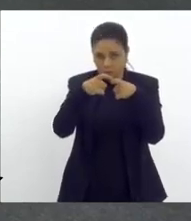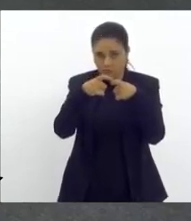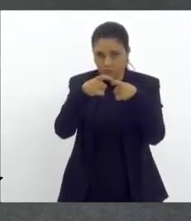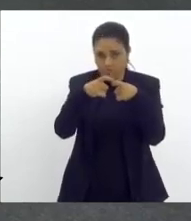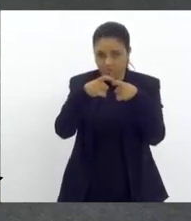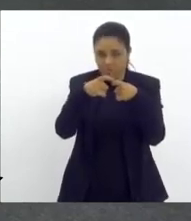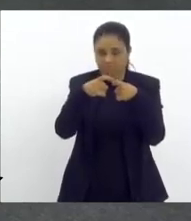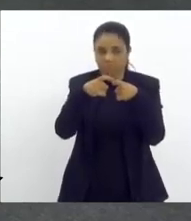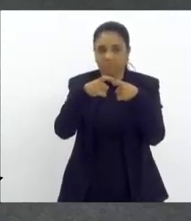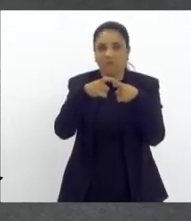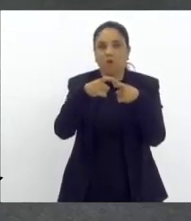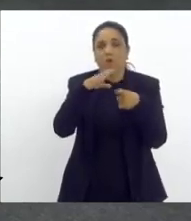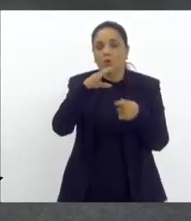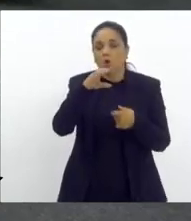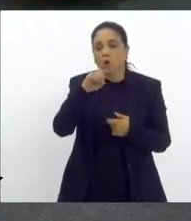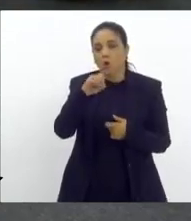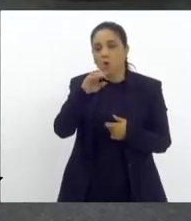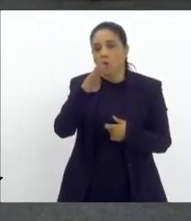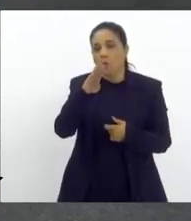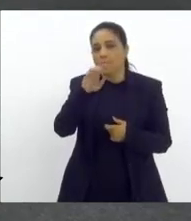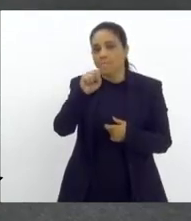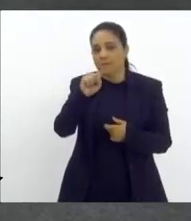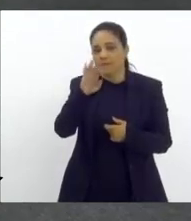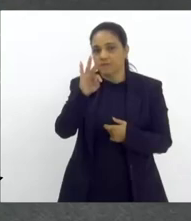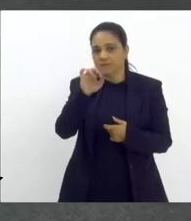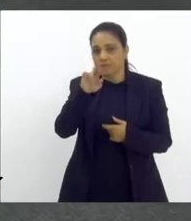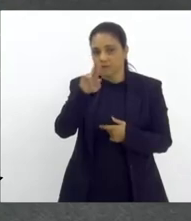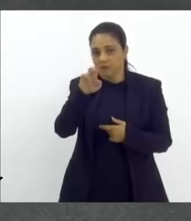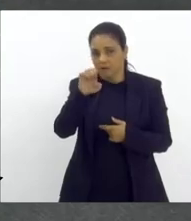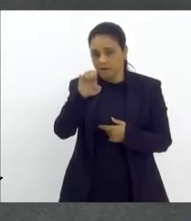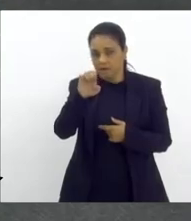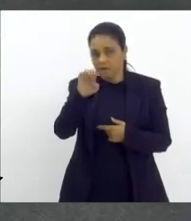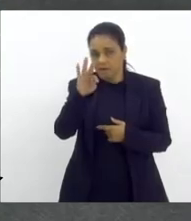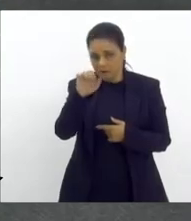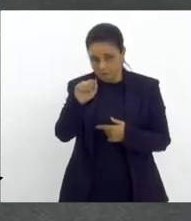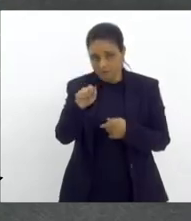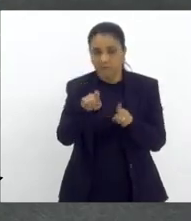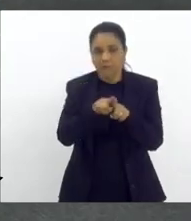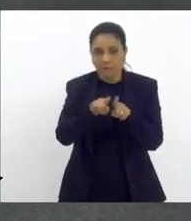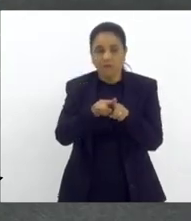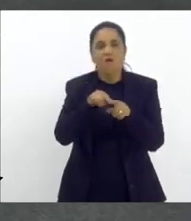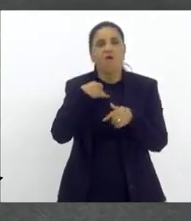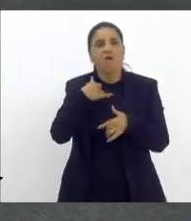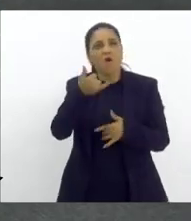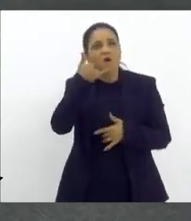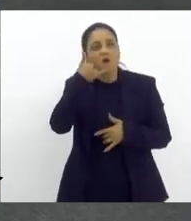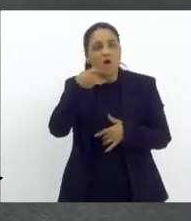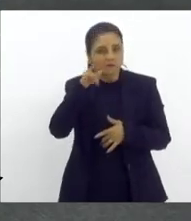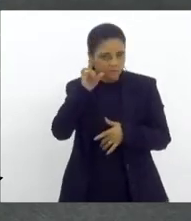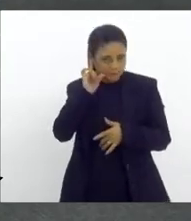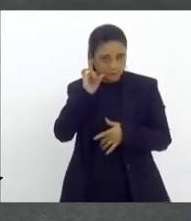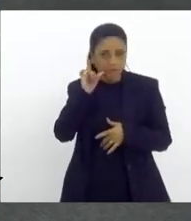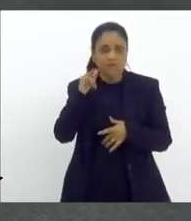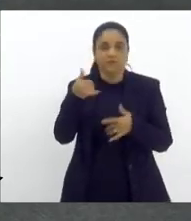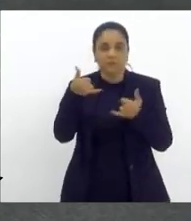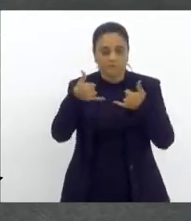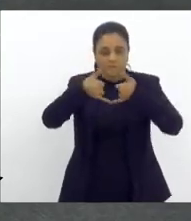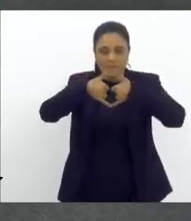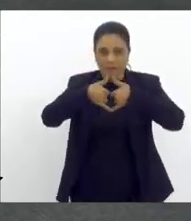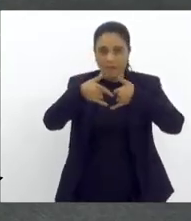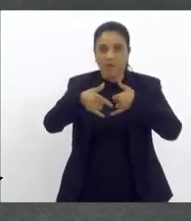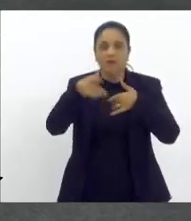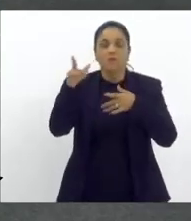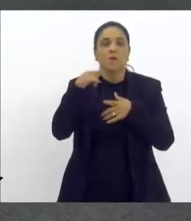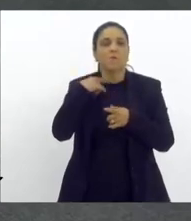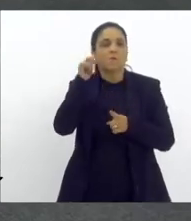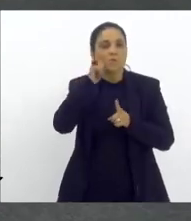outro dia né nós falavamos sobre o telefone diante de uma situação de uma mulher gestante lá em